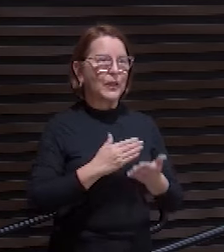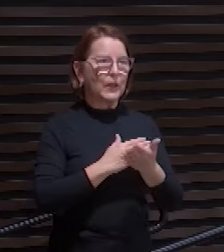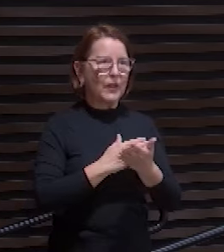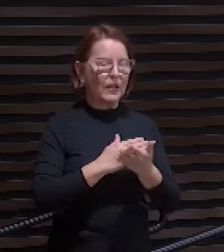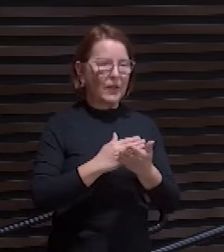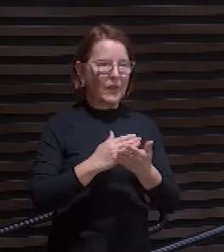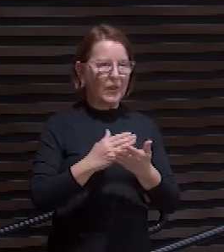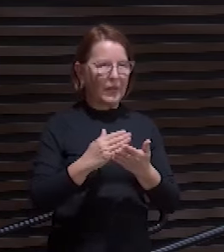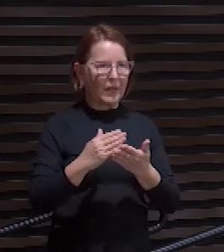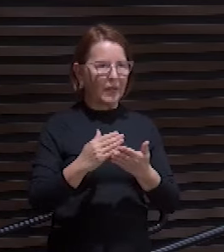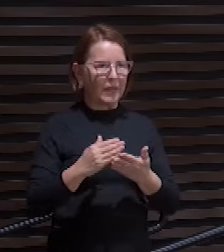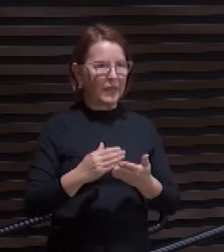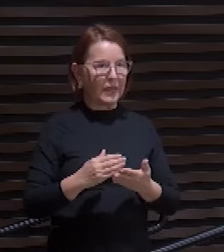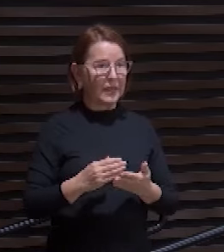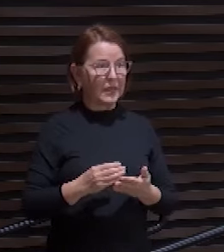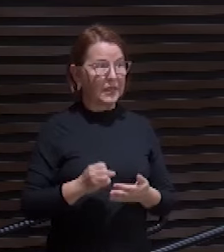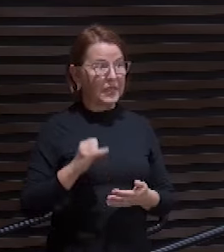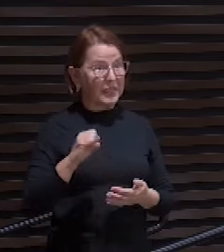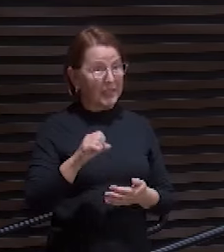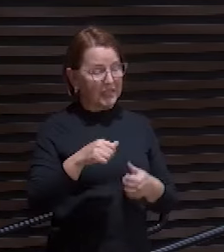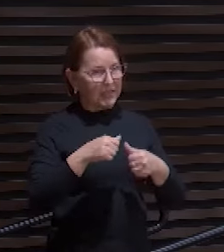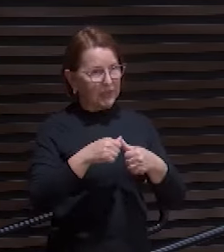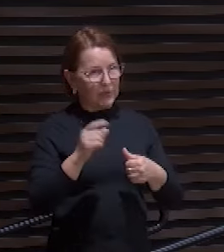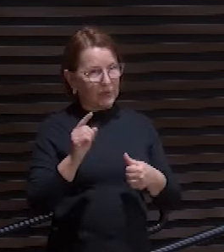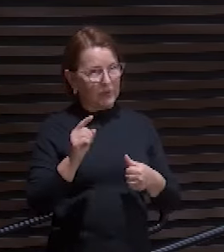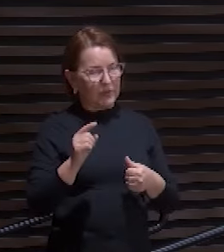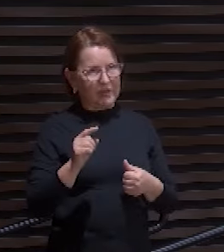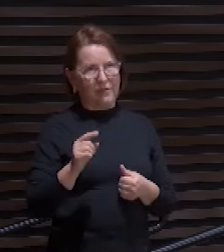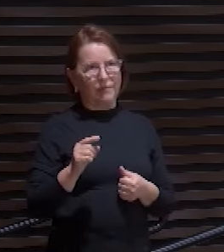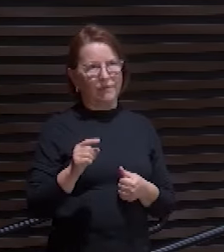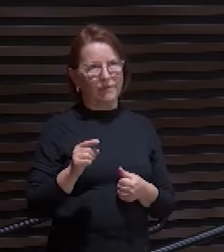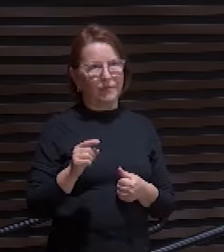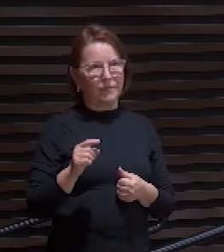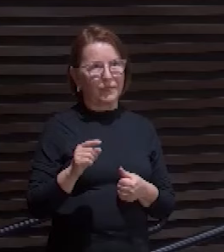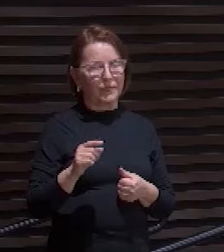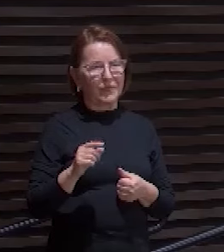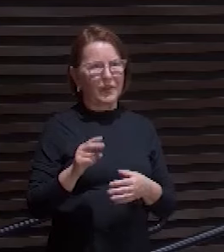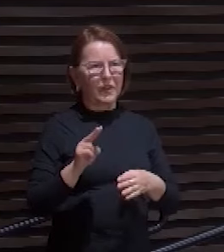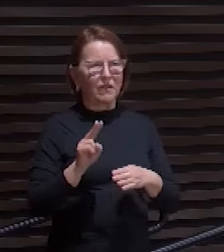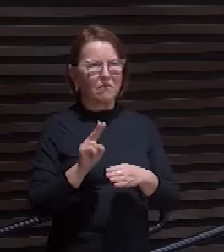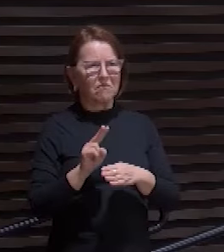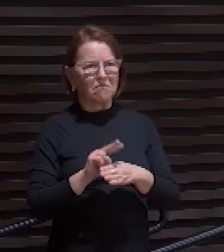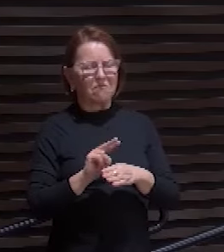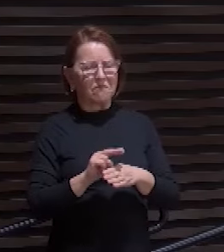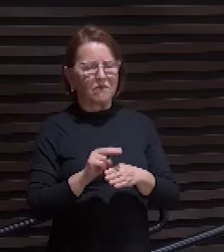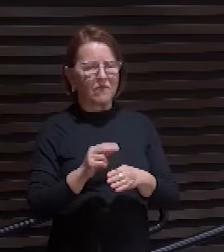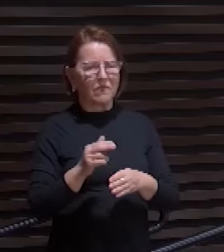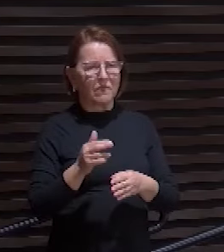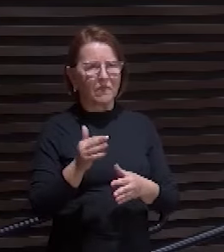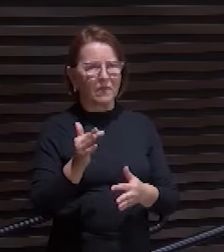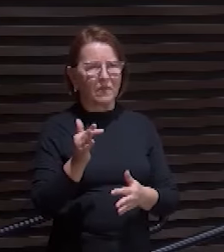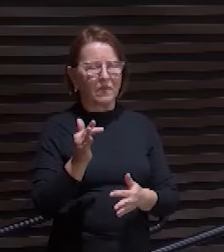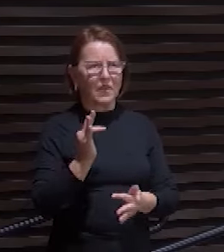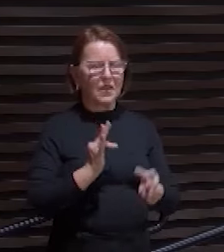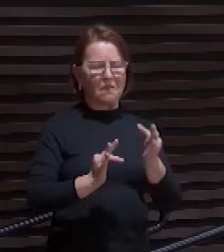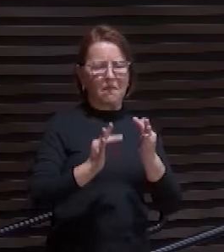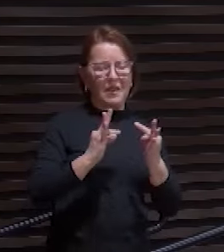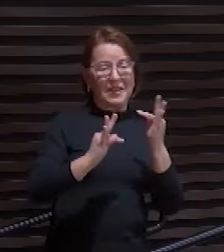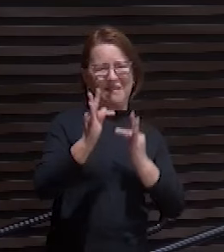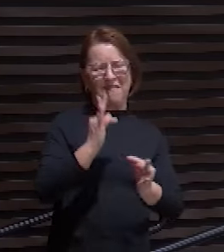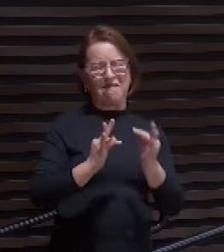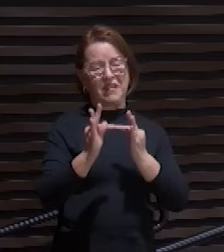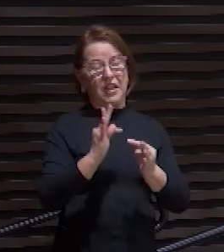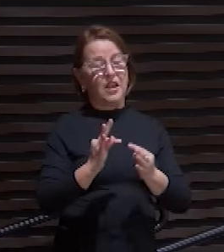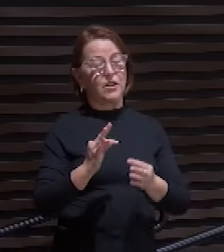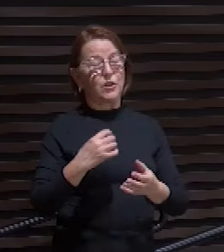isso. Se isso não for tratado biblicamente, eu digo, como é que eu trato com a ansiedade